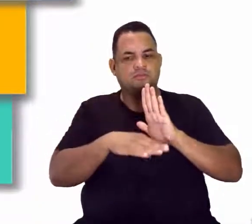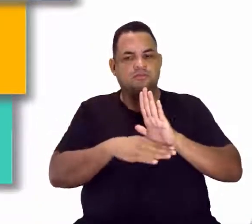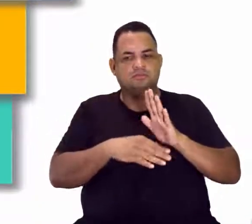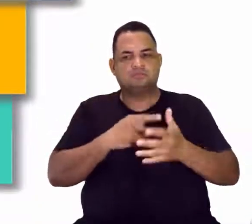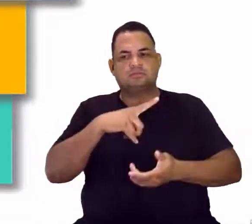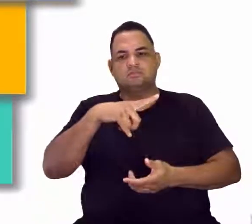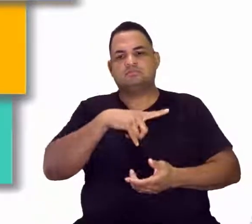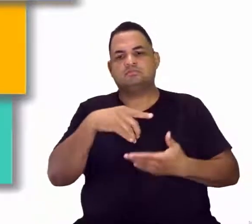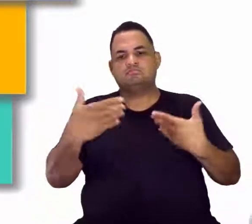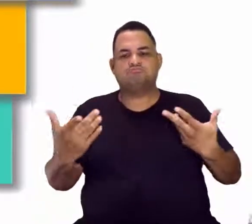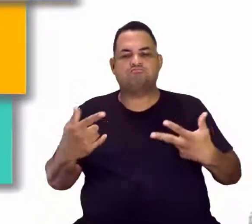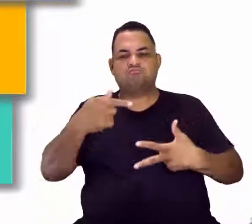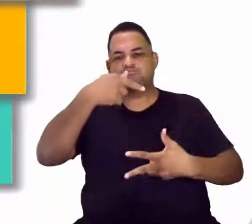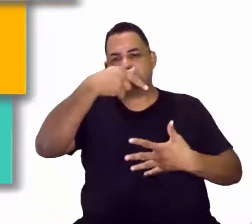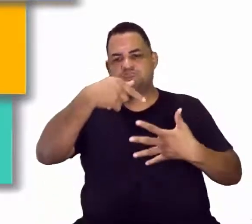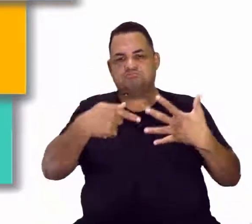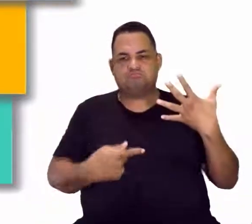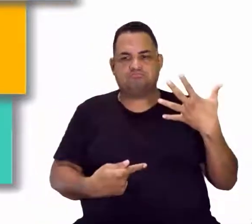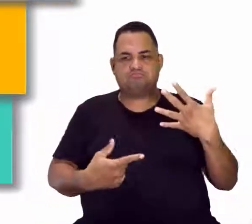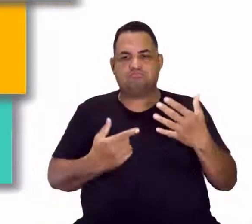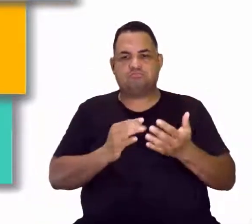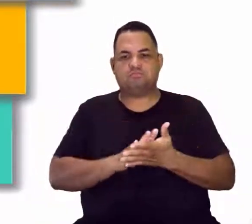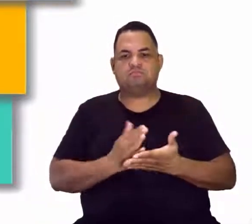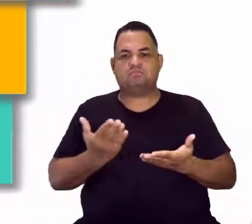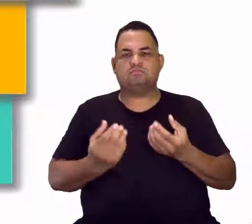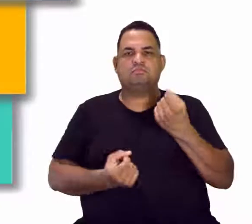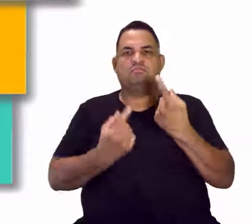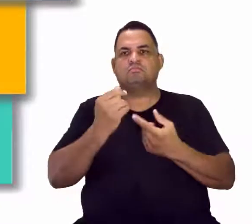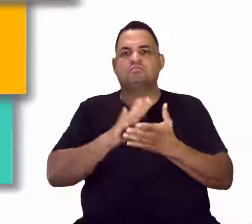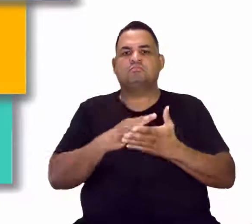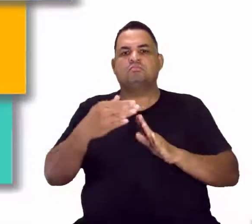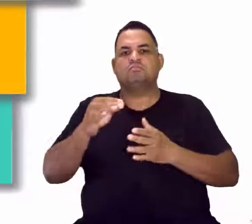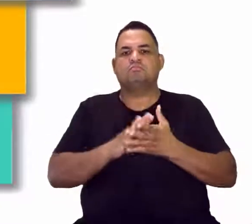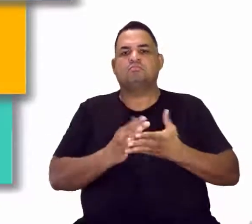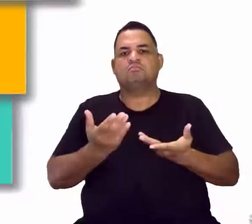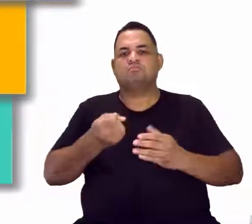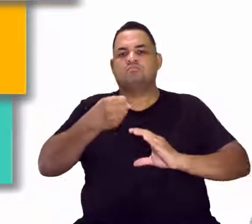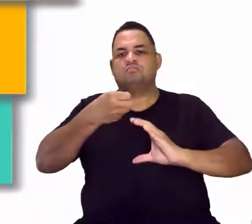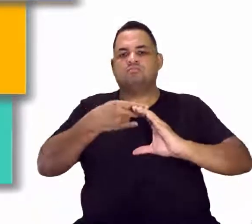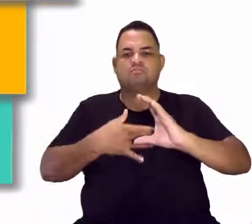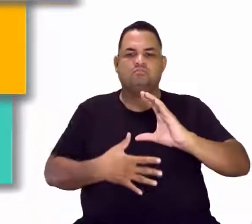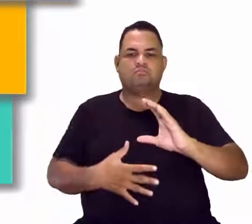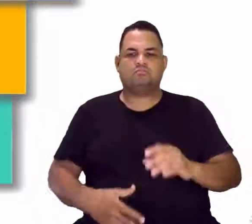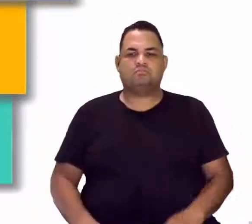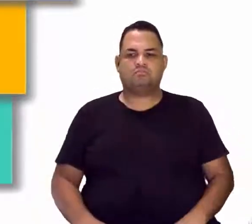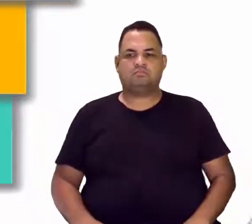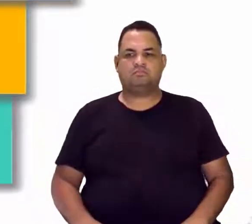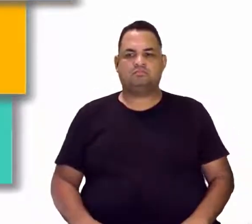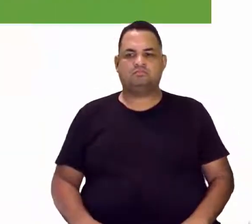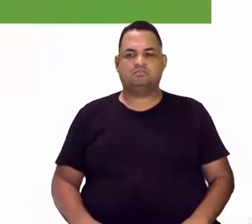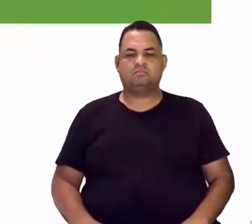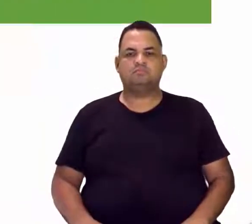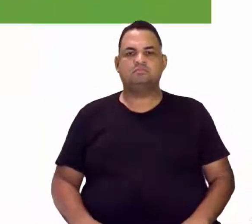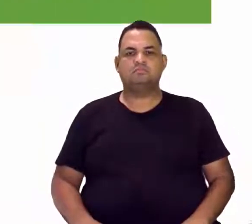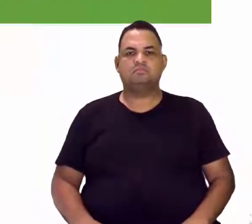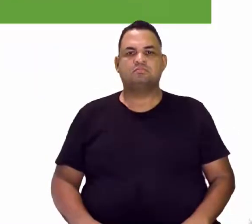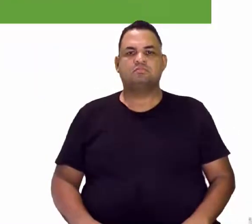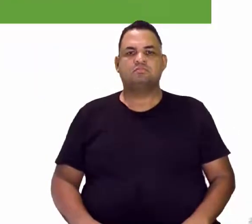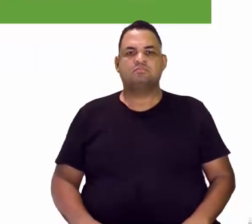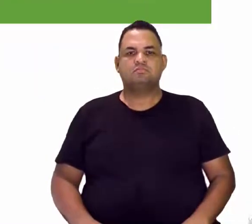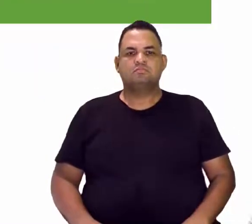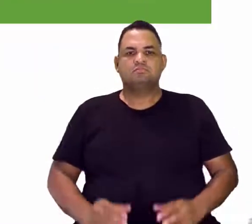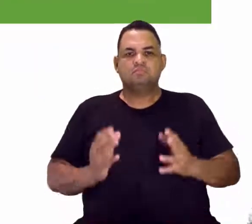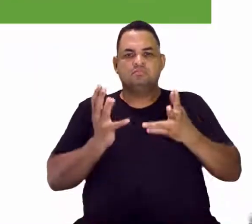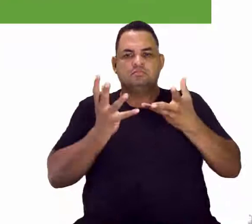poder ser classificado de acordo com alguns critérios que nós vamos aprender na aula de hoje.